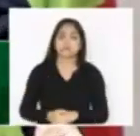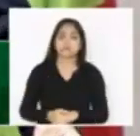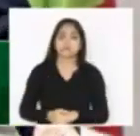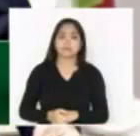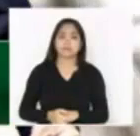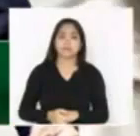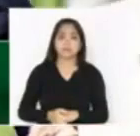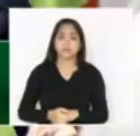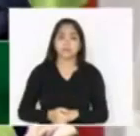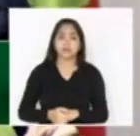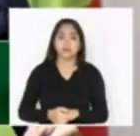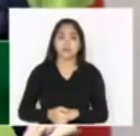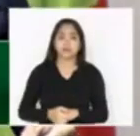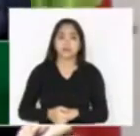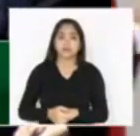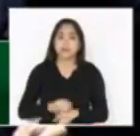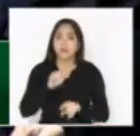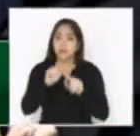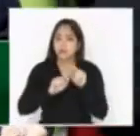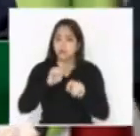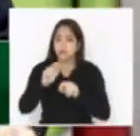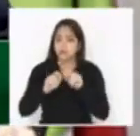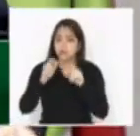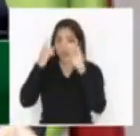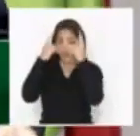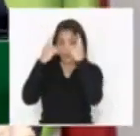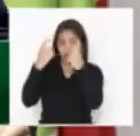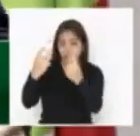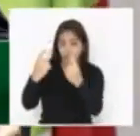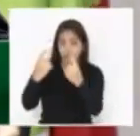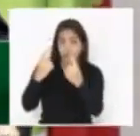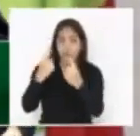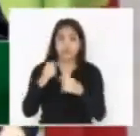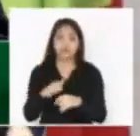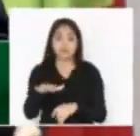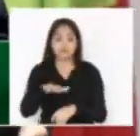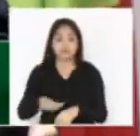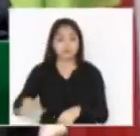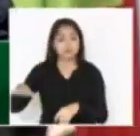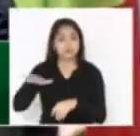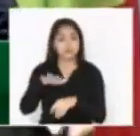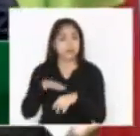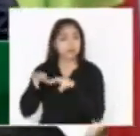Tratamos aqui da violência da mulher na área rural.